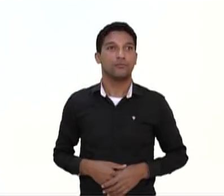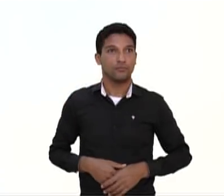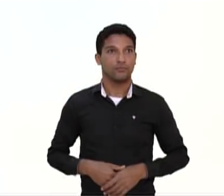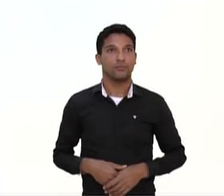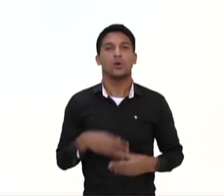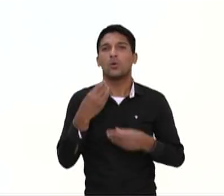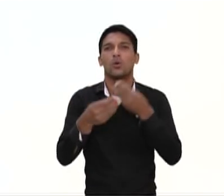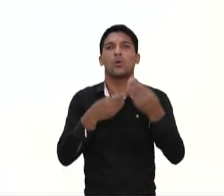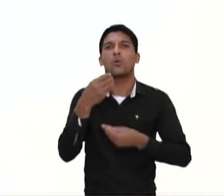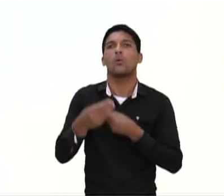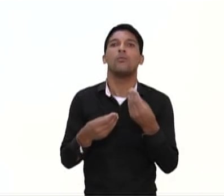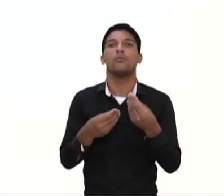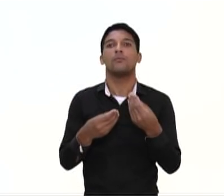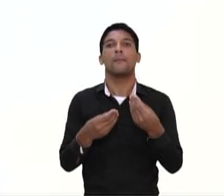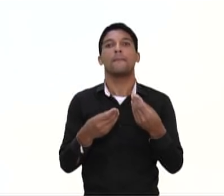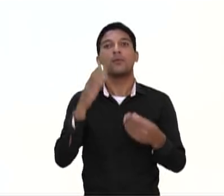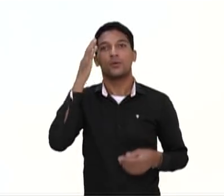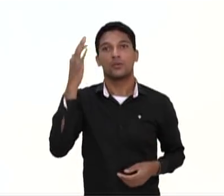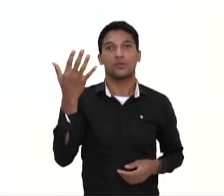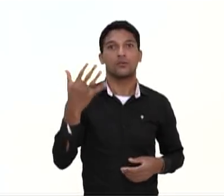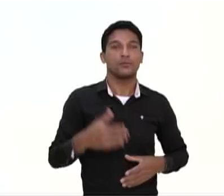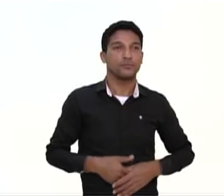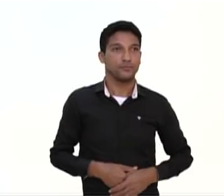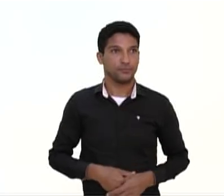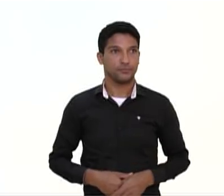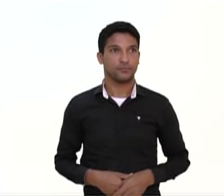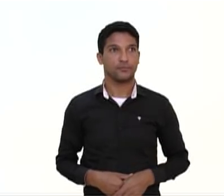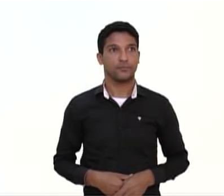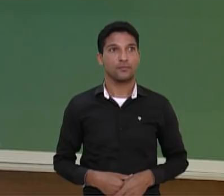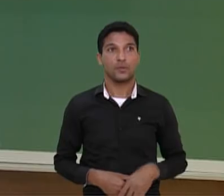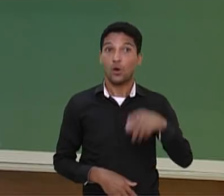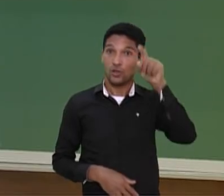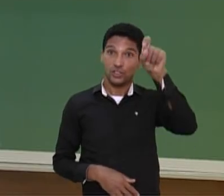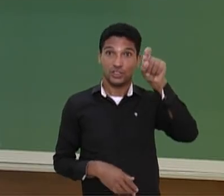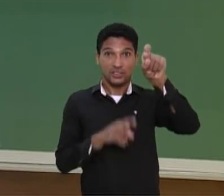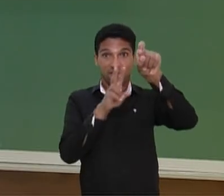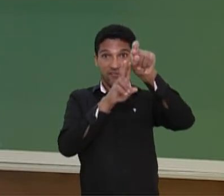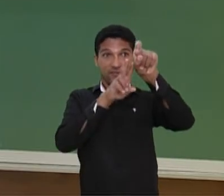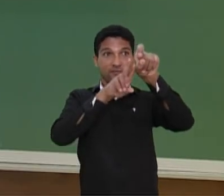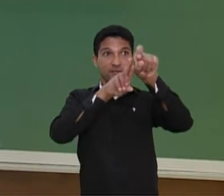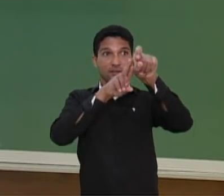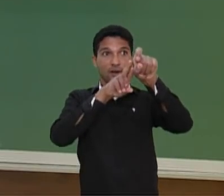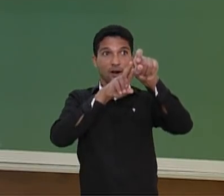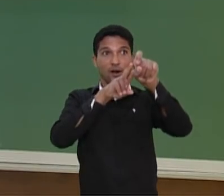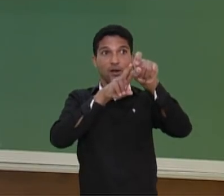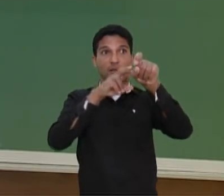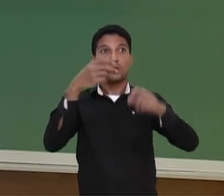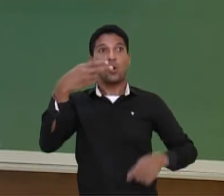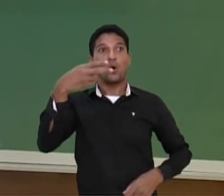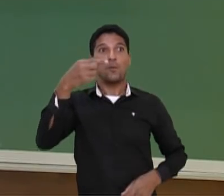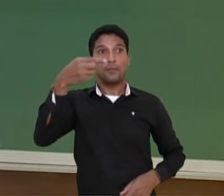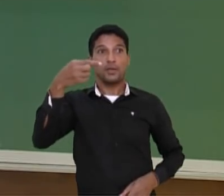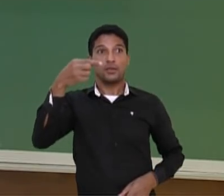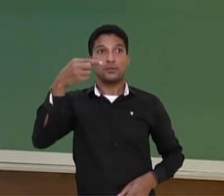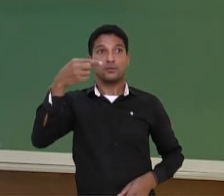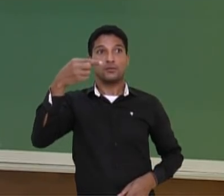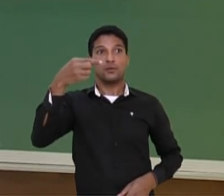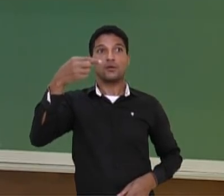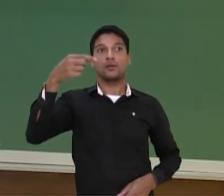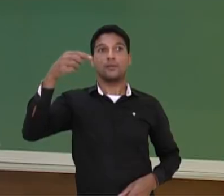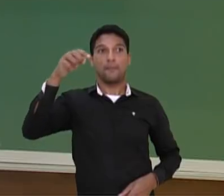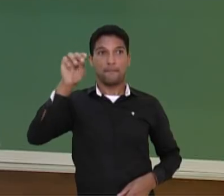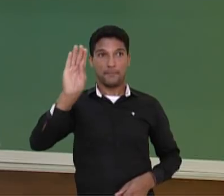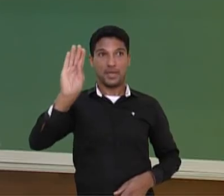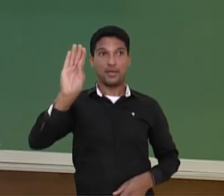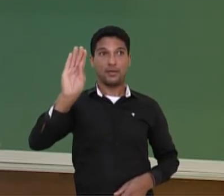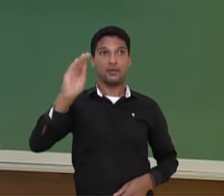meu procedimento da solução? Primeira coisa do x do vértice, menos b sobre 2a. De onde eu vou tirar